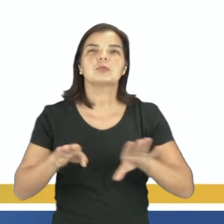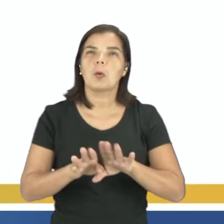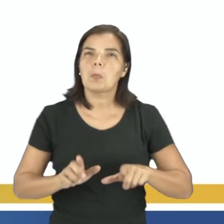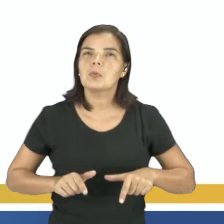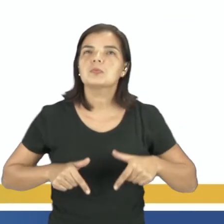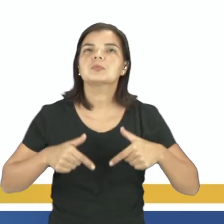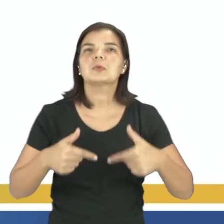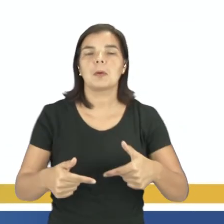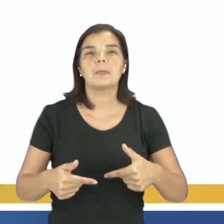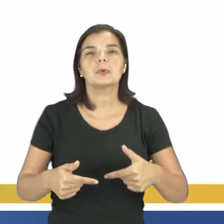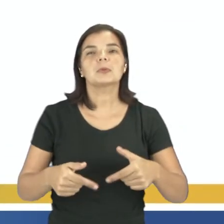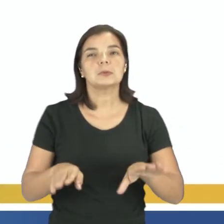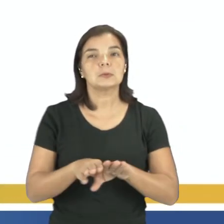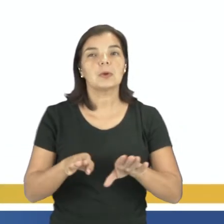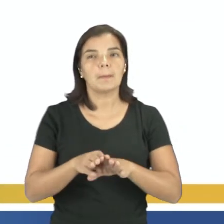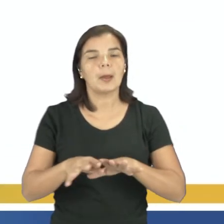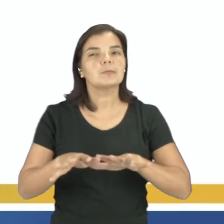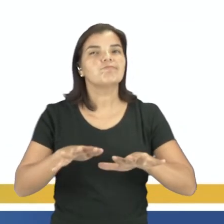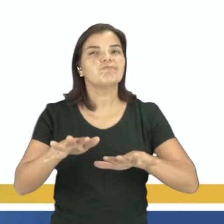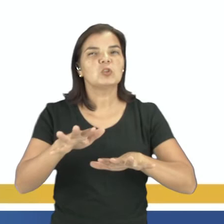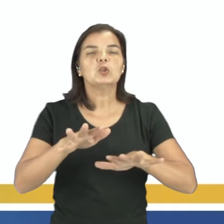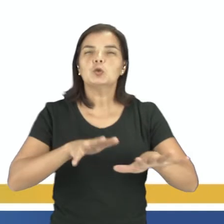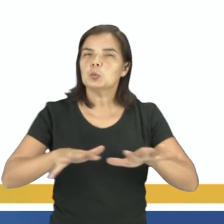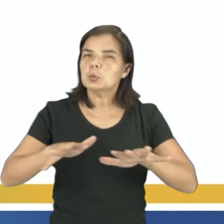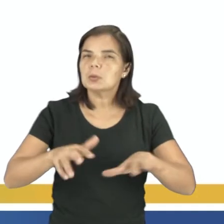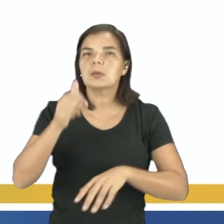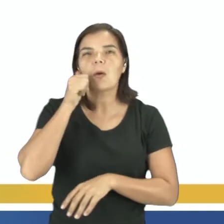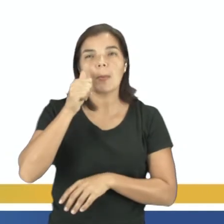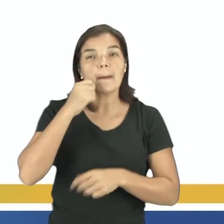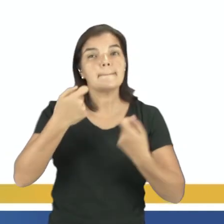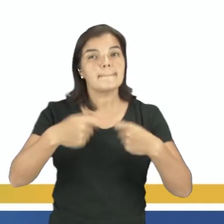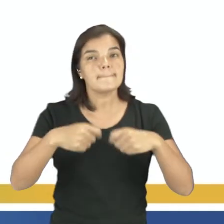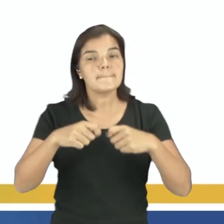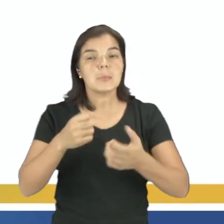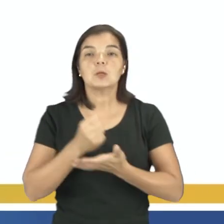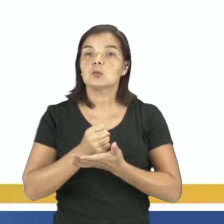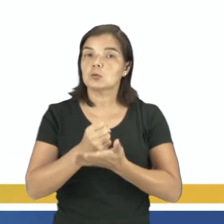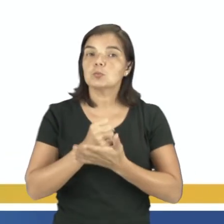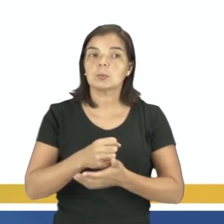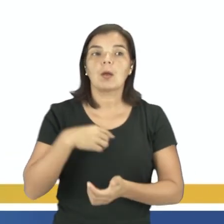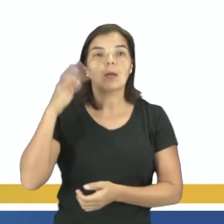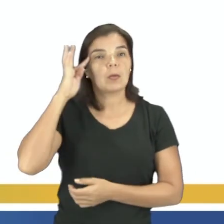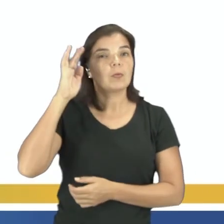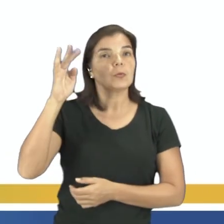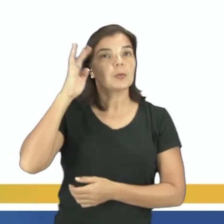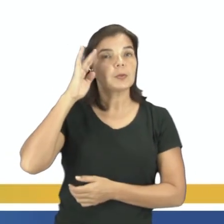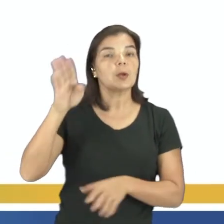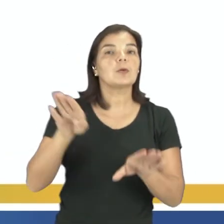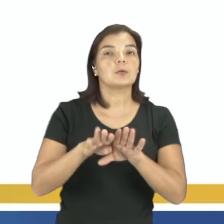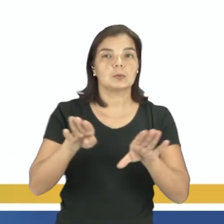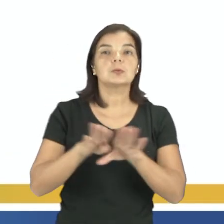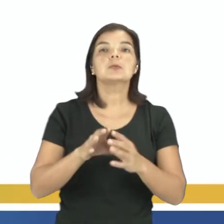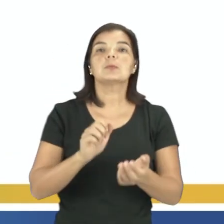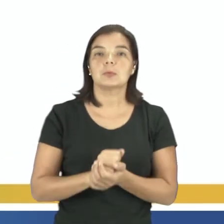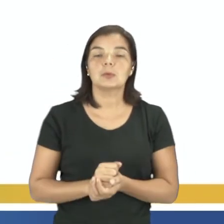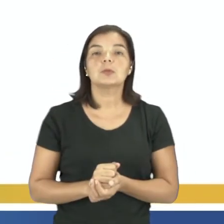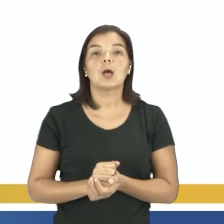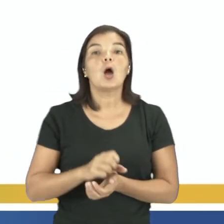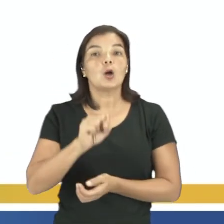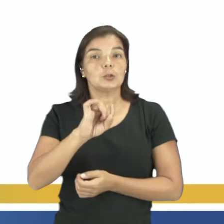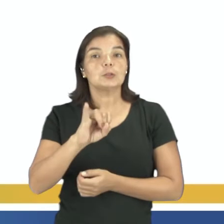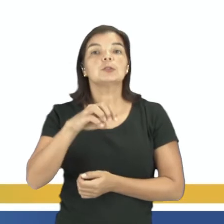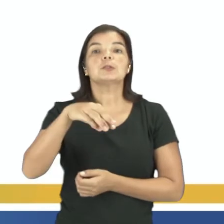Sartre foi nessa época, aquele movimento de emancipação da mulher, e precisava de uma base teórica para isso. Ó, a proposição de Simone de